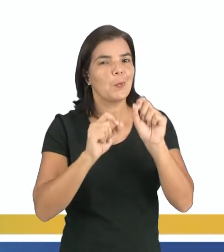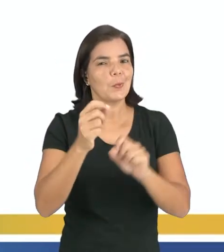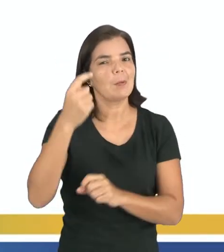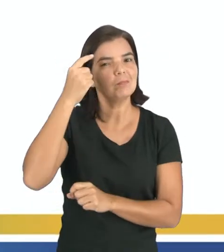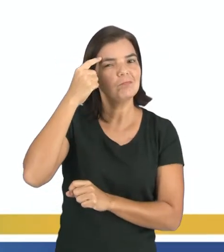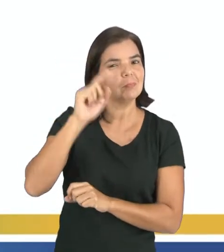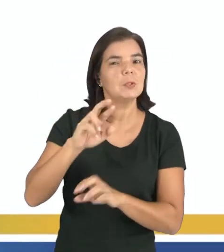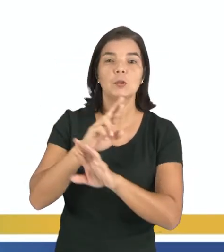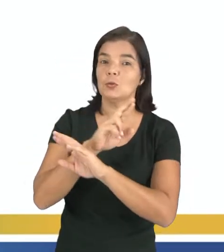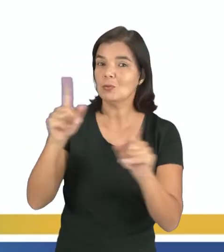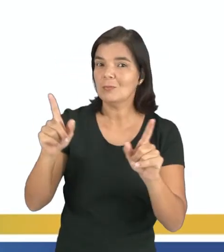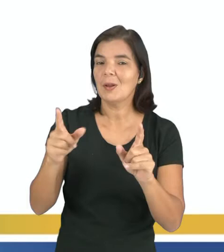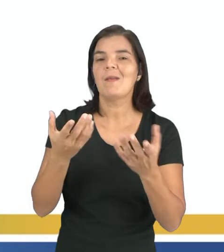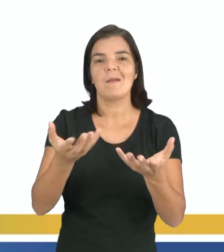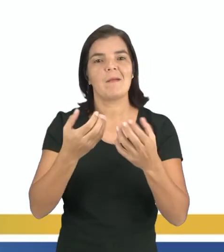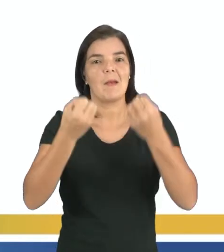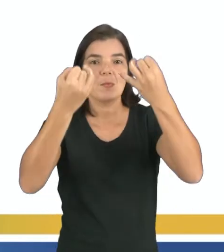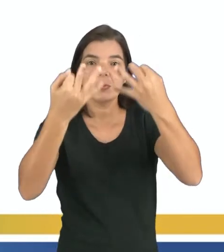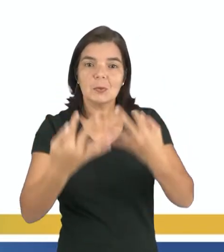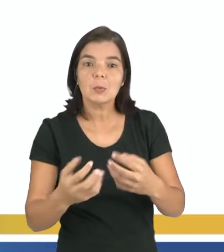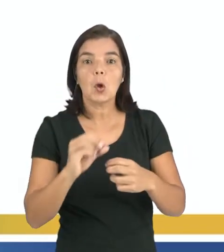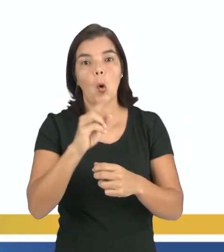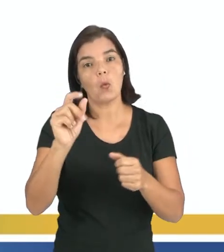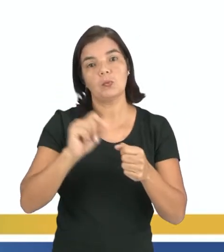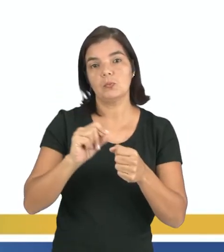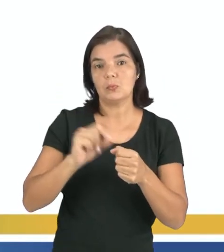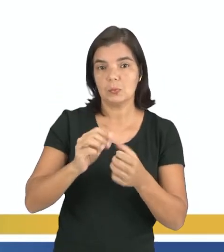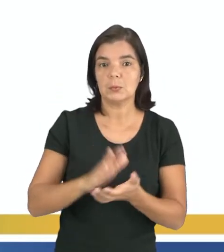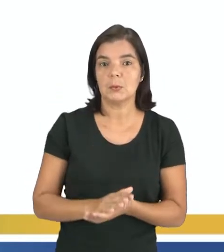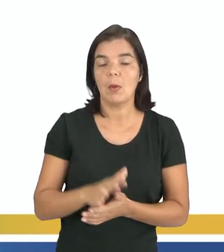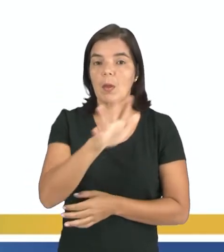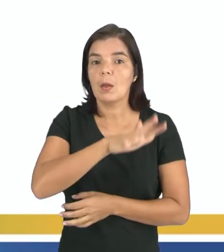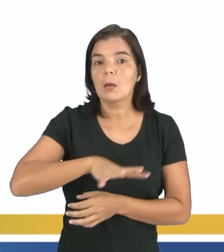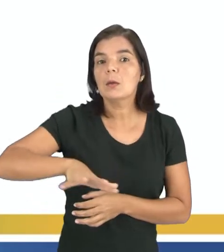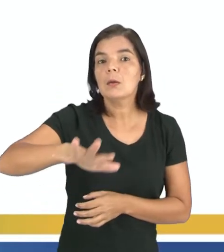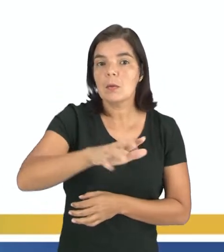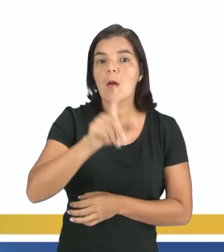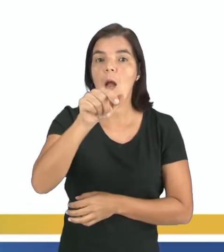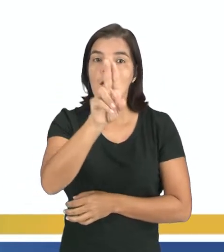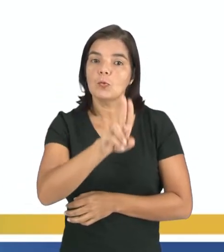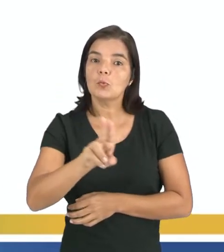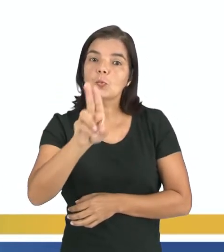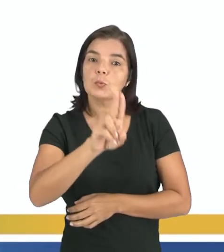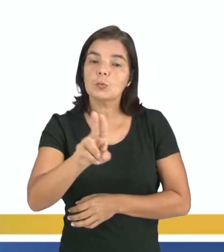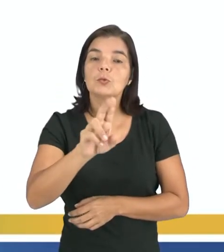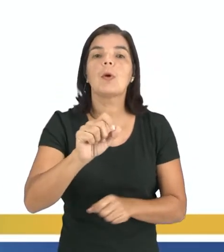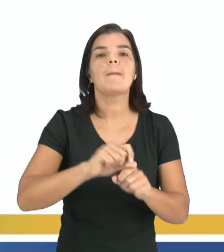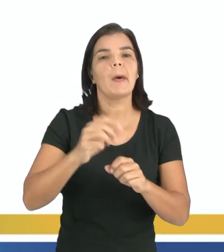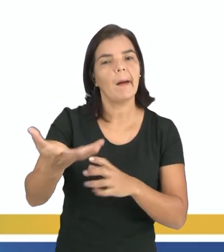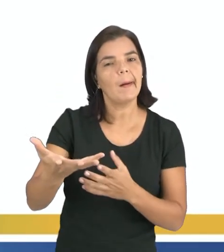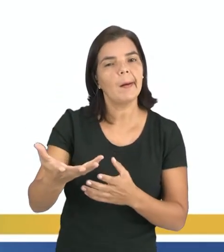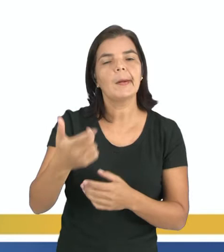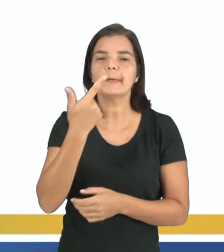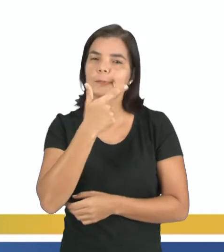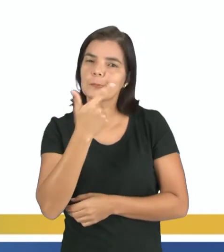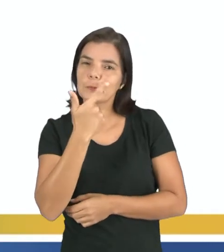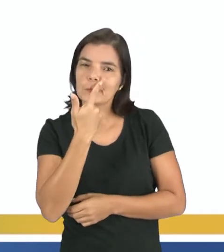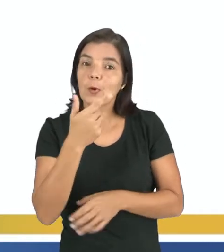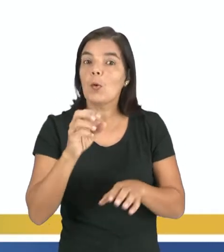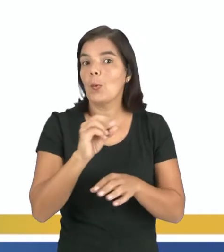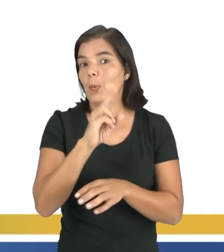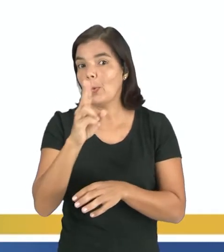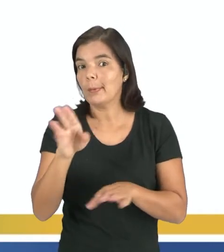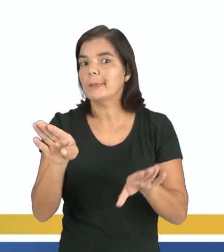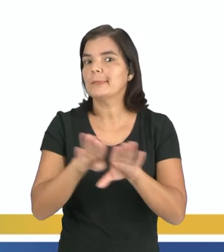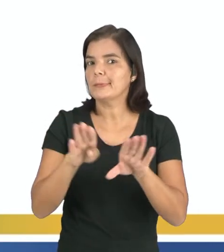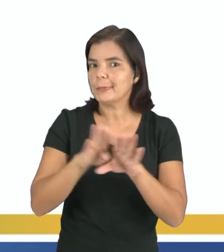pensamento contrário daquilo que queremos dizer ou fazer. Em geral, é usado em situações para resgatar o humor ou,